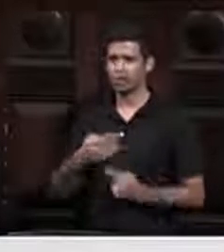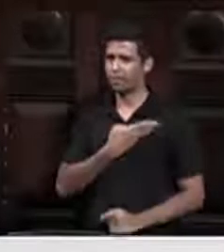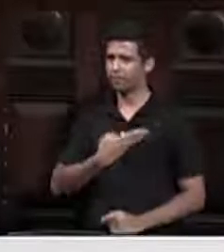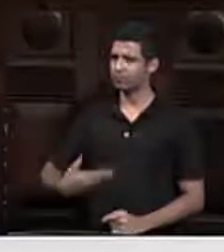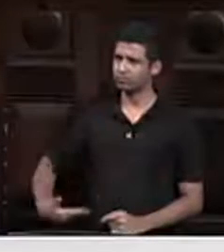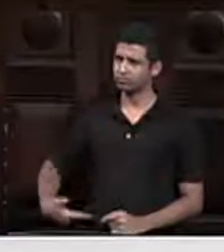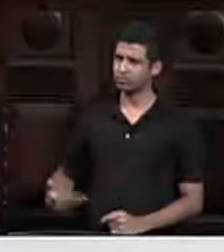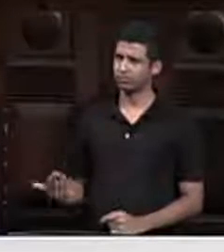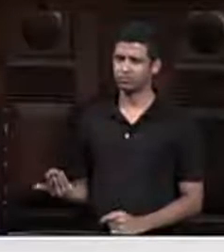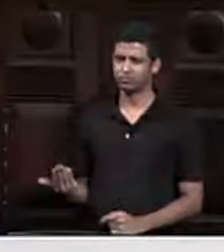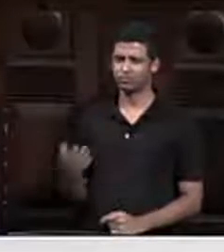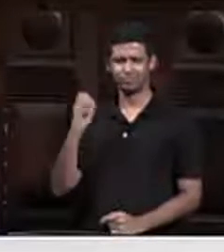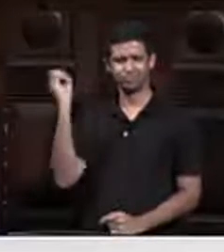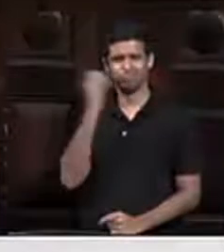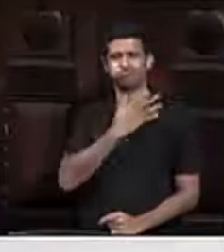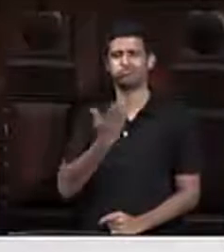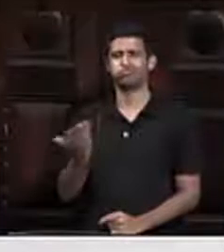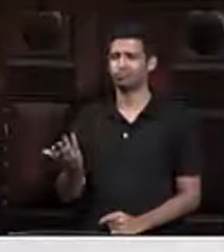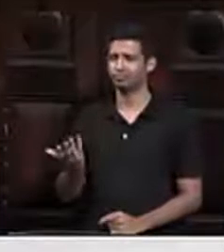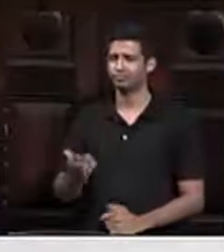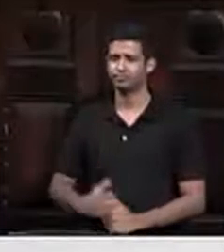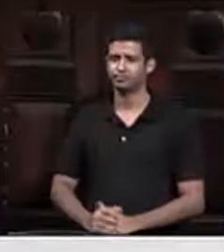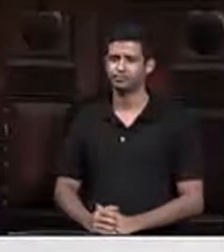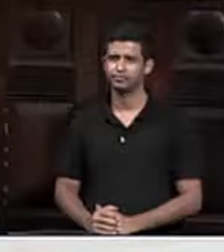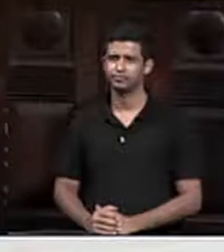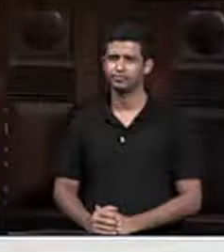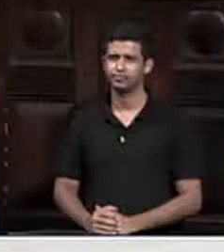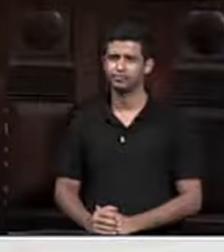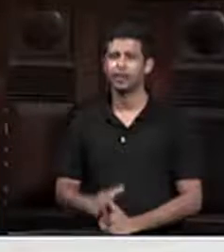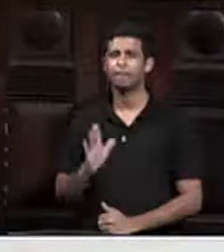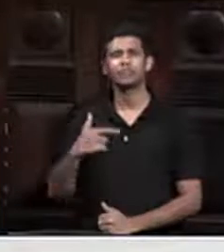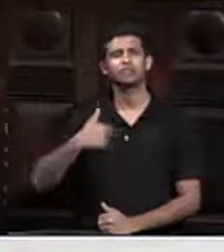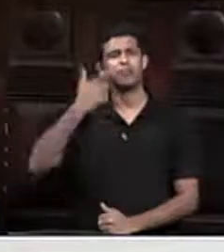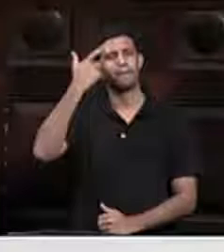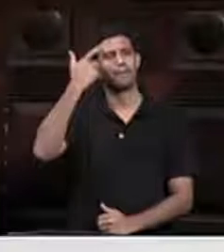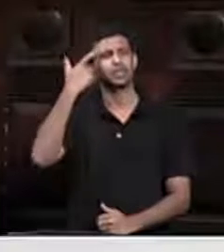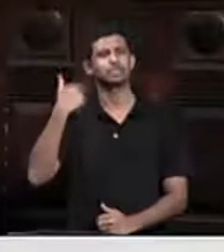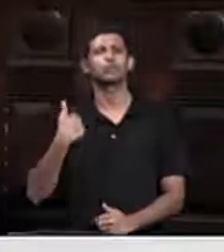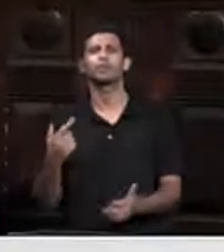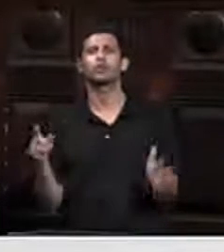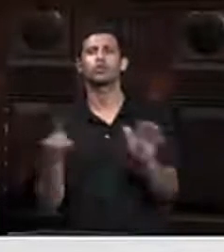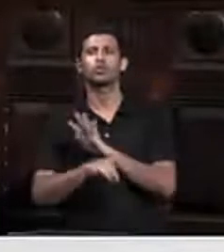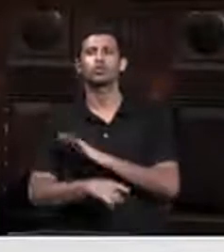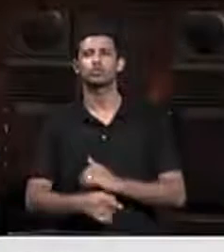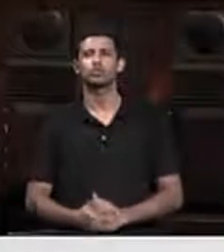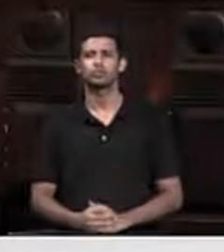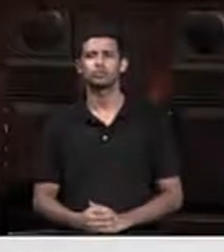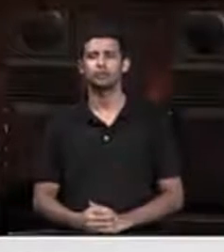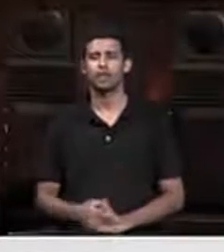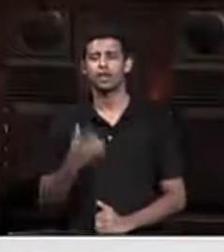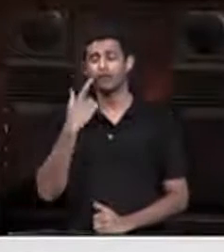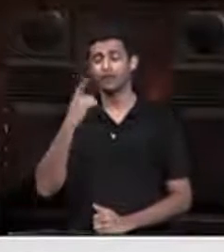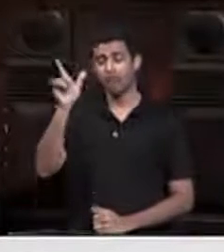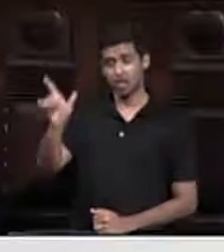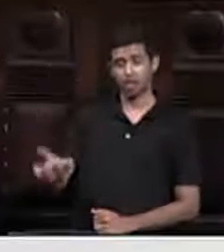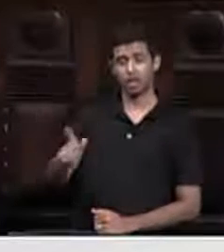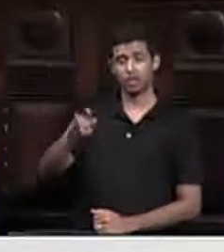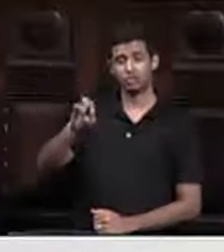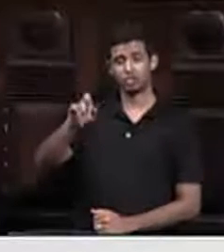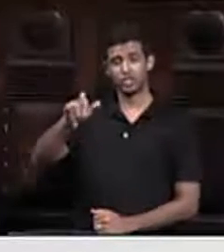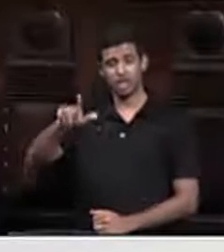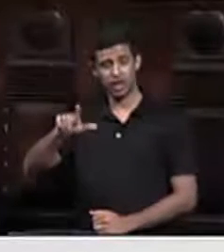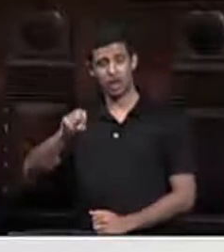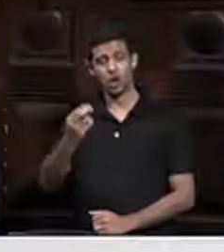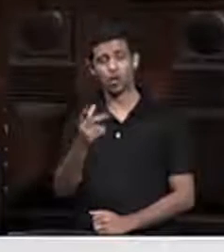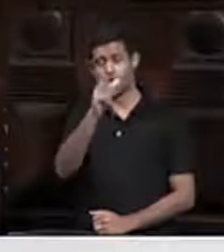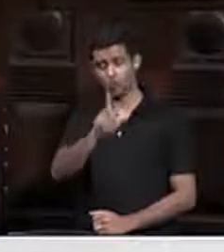governamental absurda. E aí eu pergunto, os generais, os coronéis que